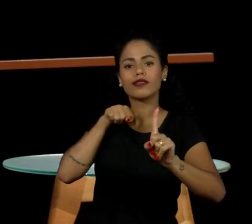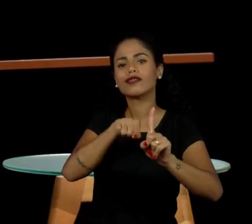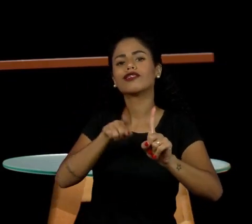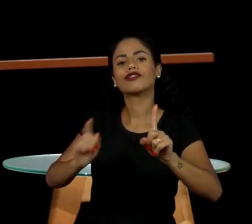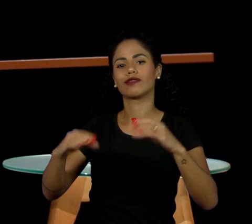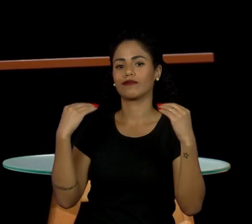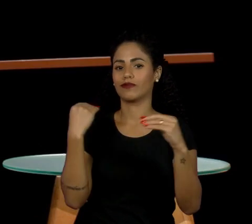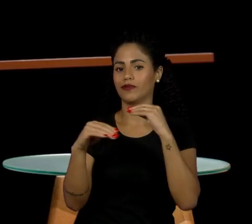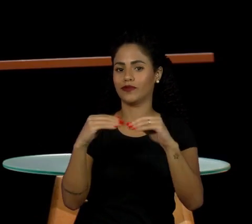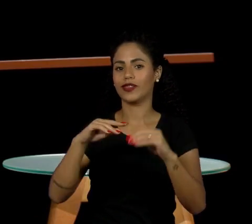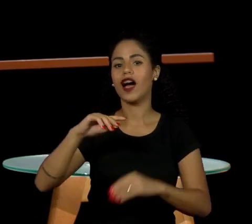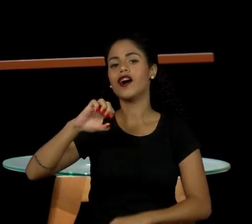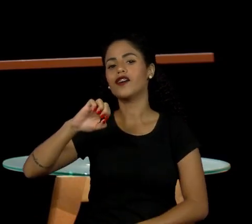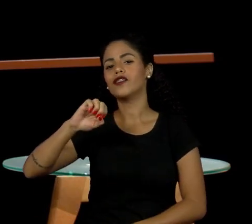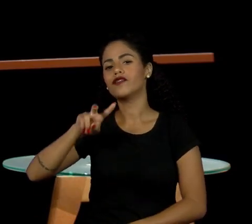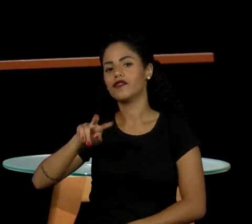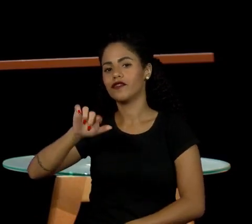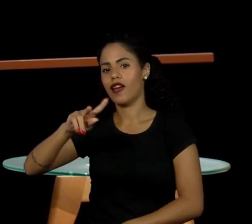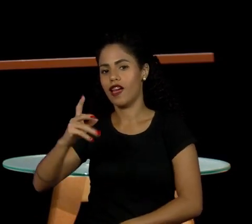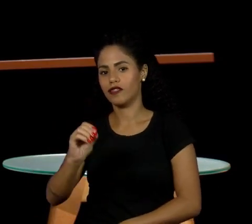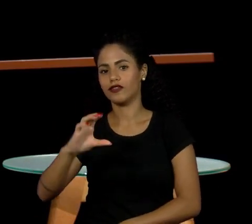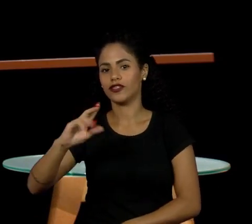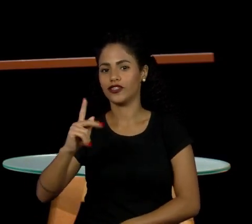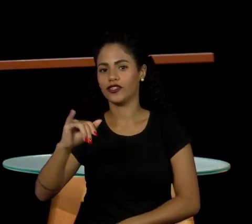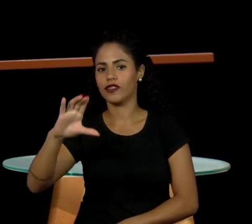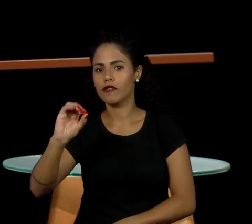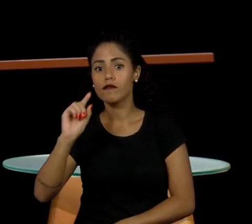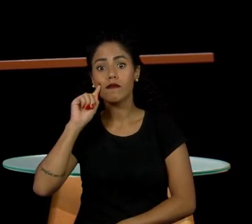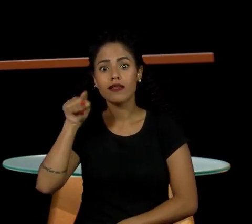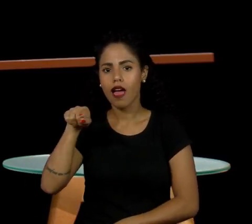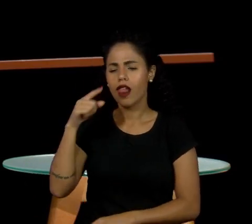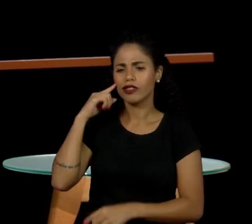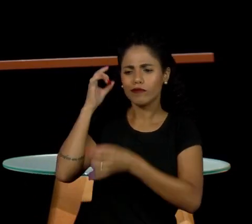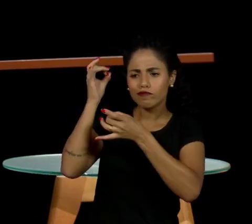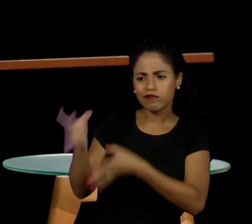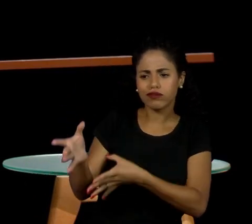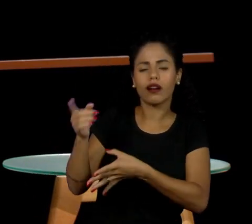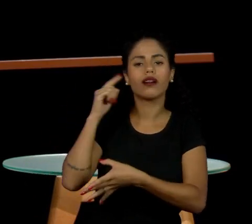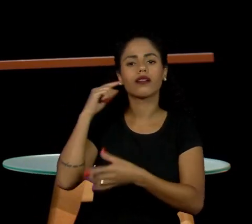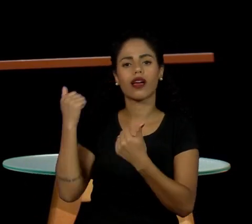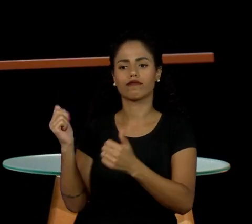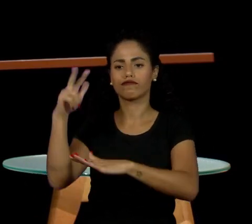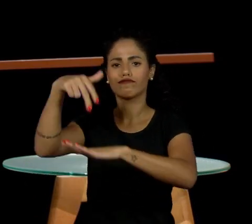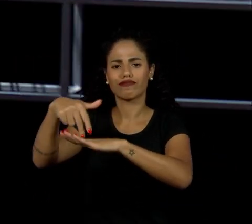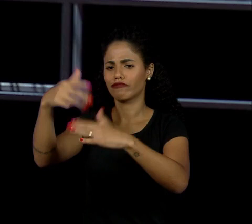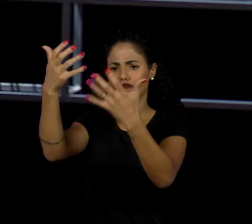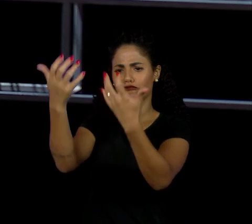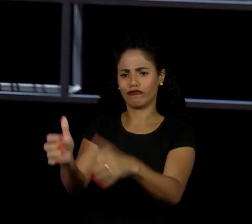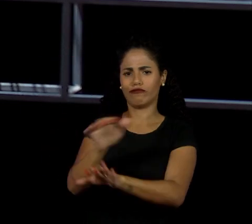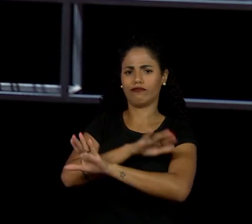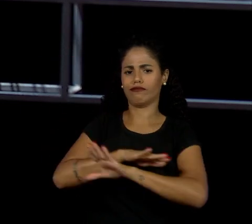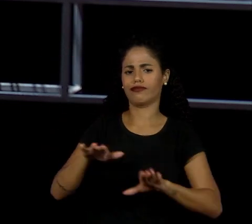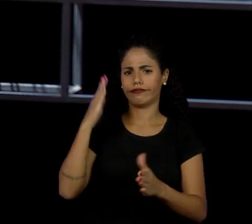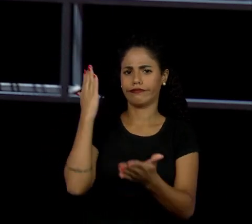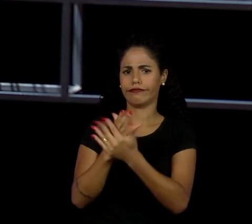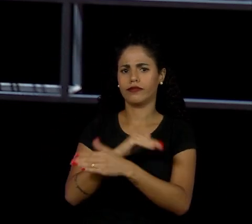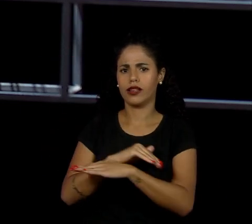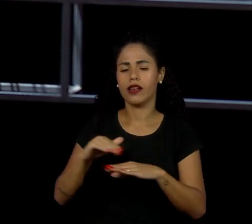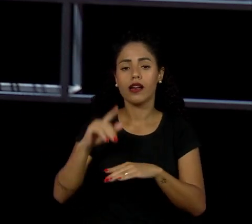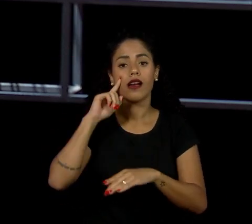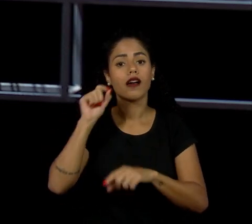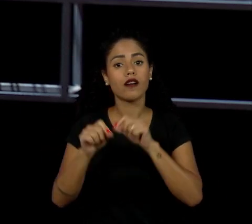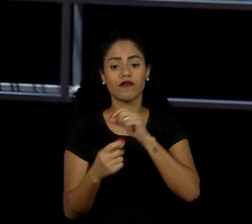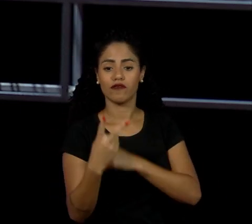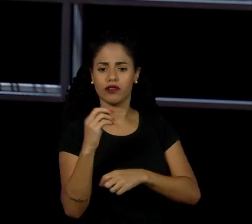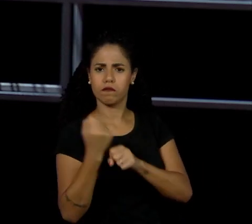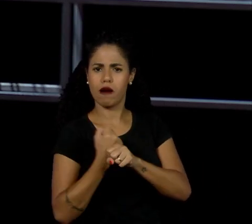novela Velho Chico. Mas bem antes disso, Selma havia abandonado os palcos e as telas. Durante cerca de 20